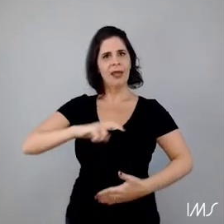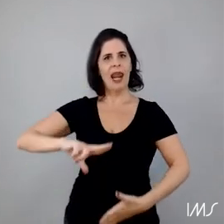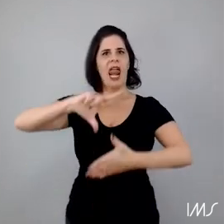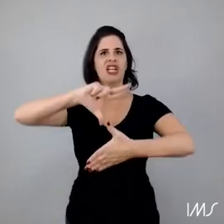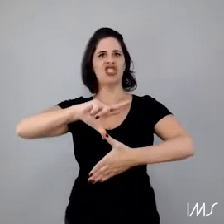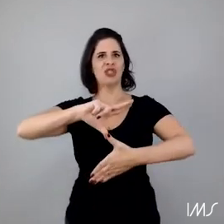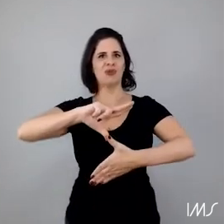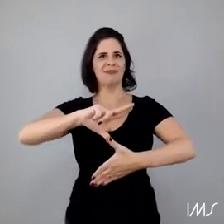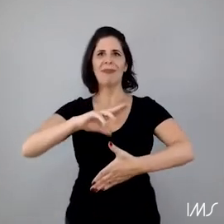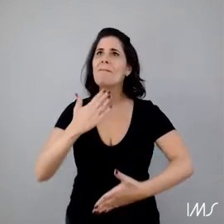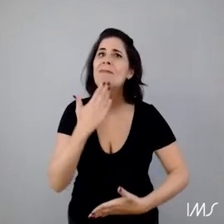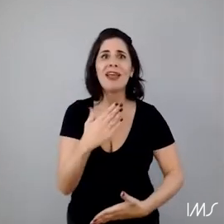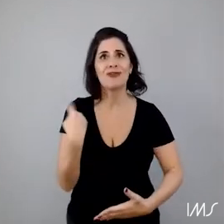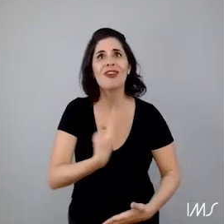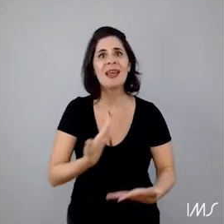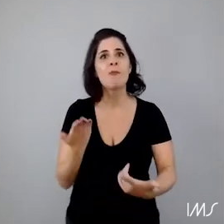condição